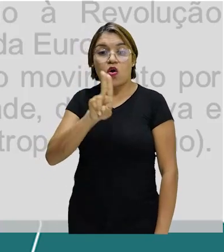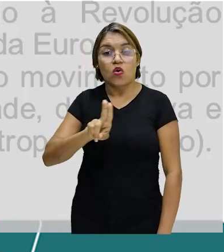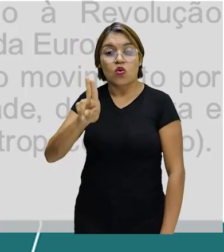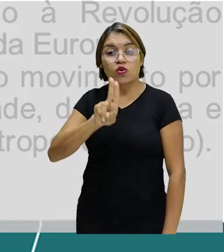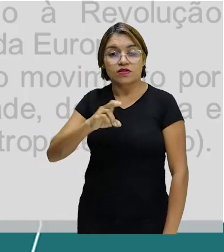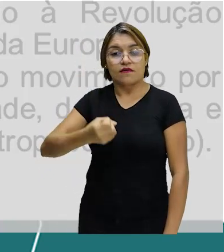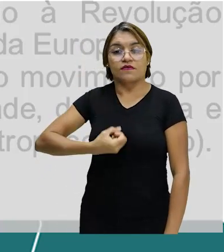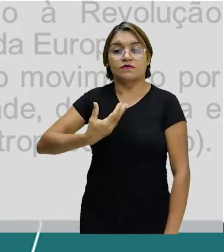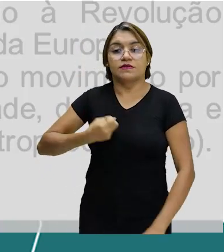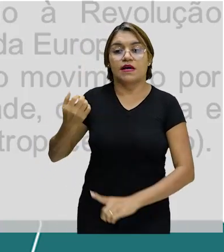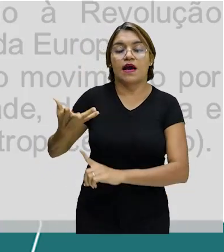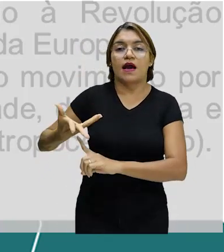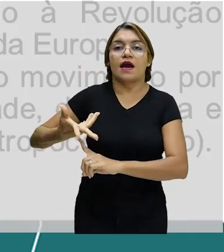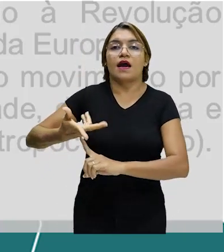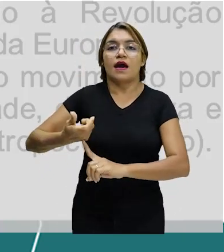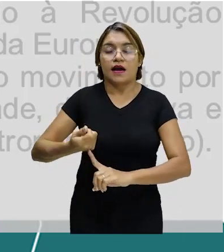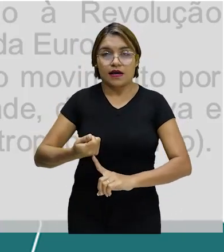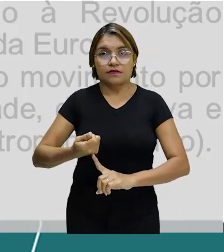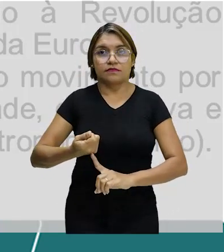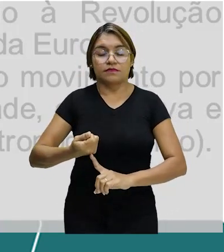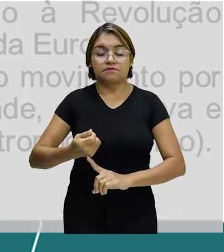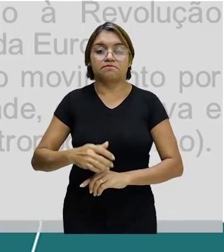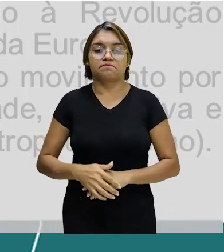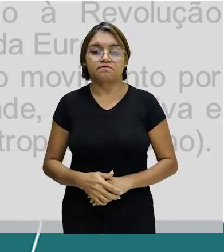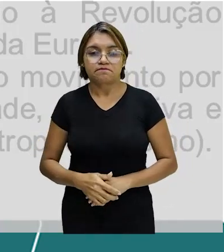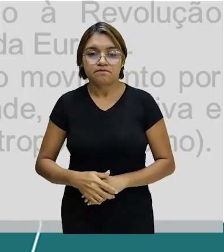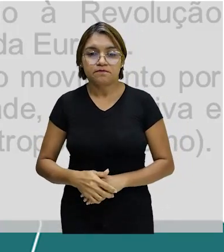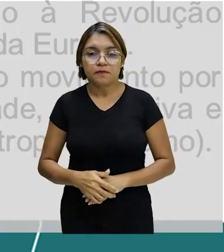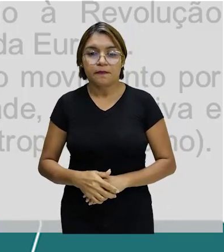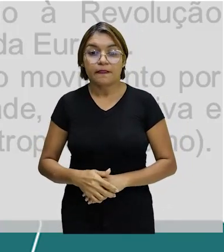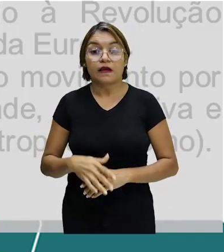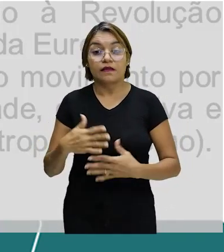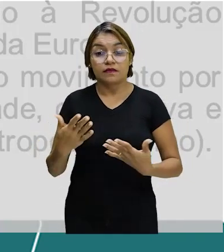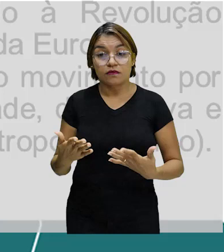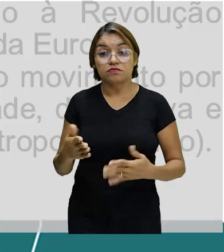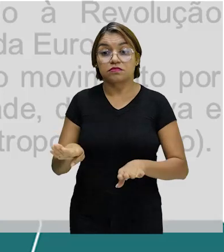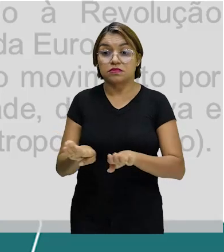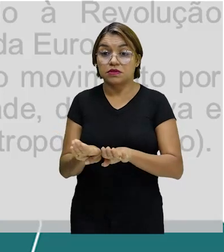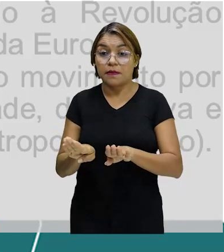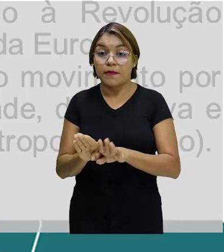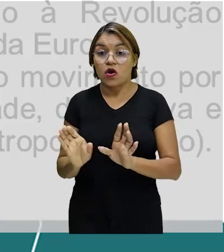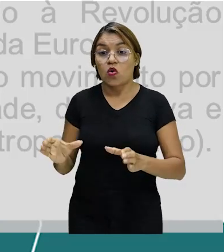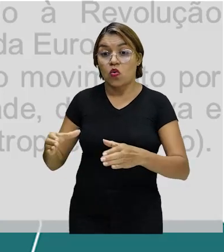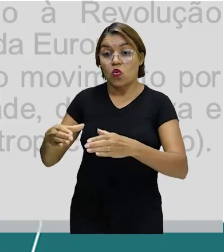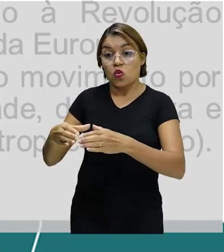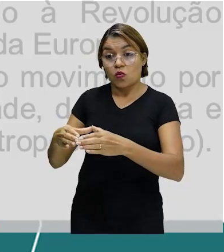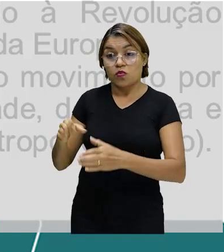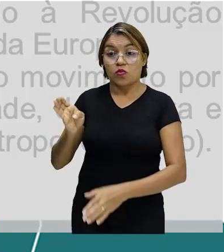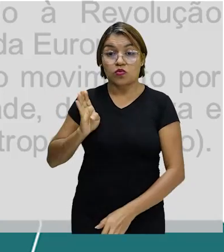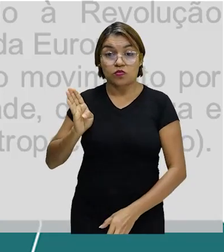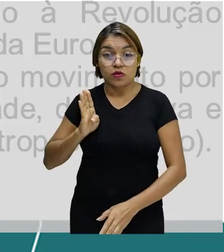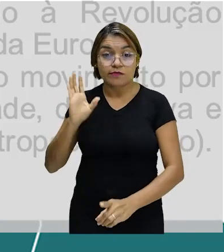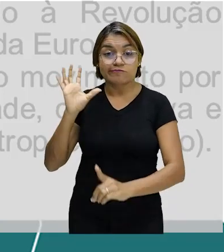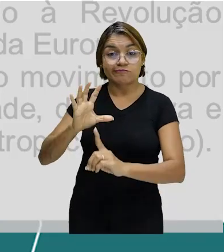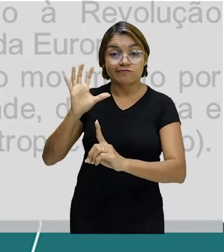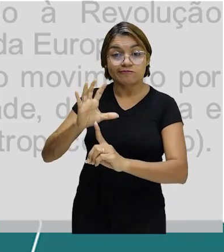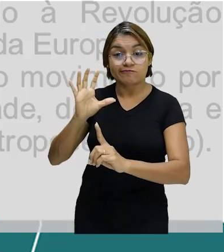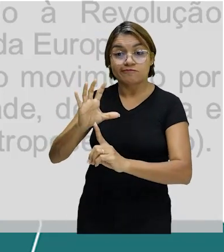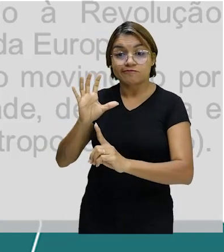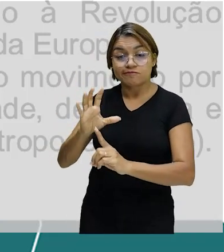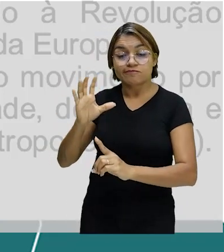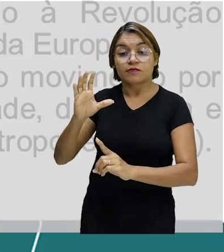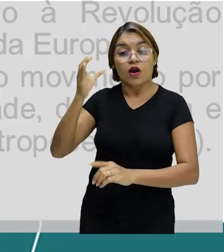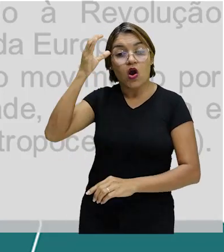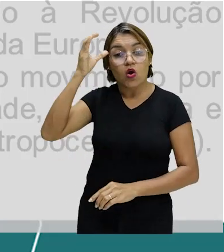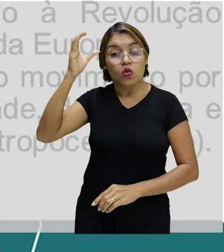pensador. Em disputa de poder com a nobreza, os burgueses influenciaram uma reestruturação cultural e política, que chegou